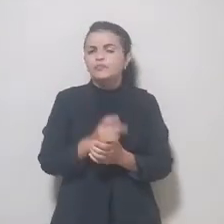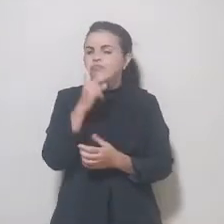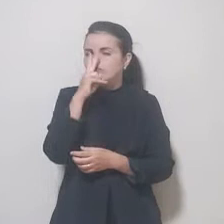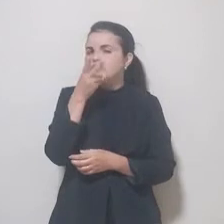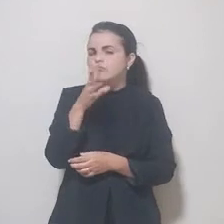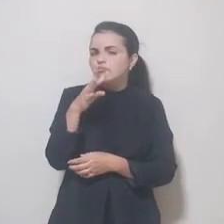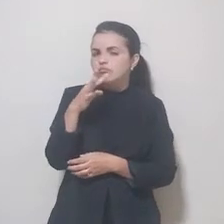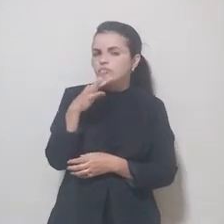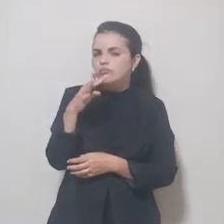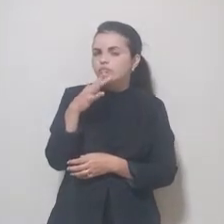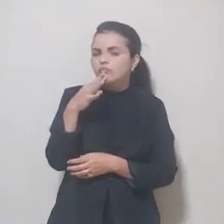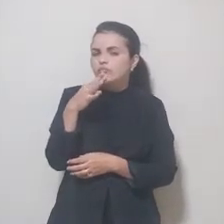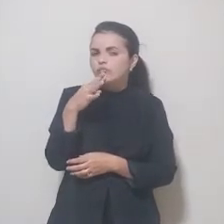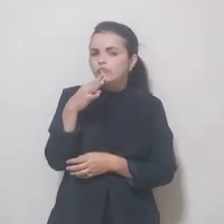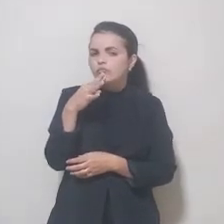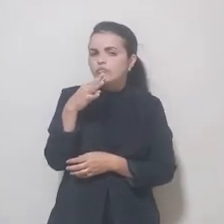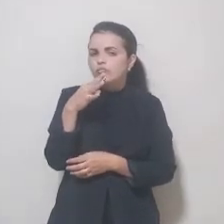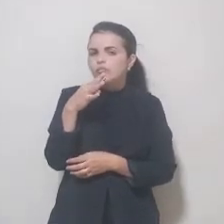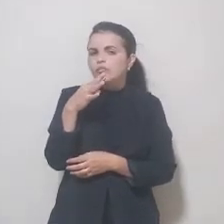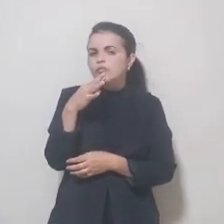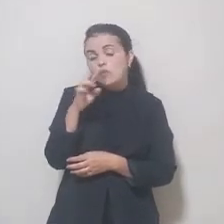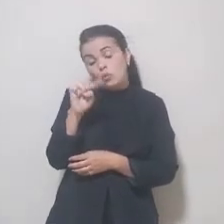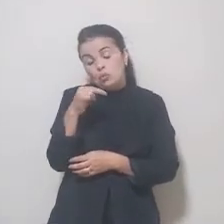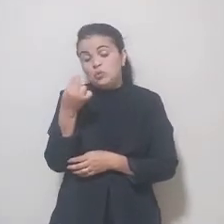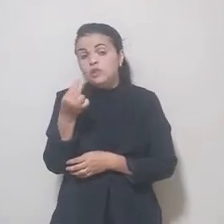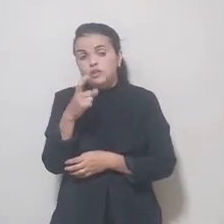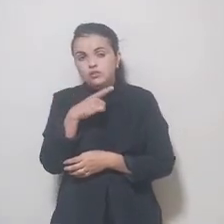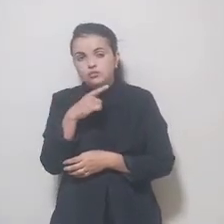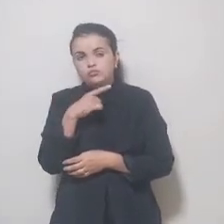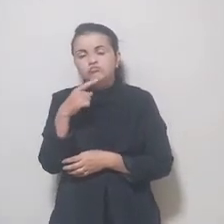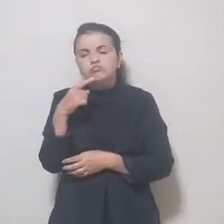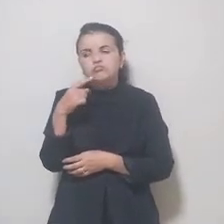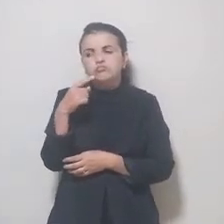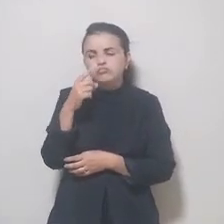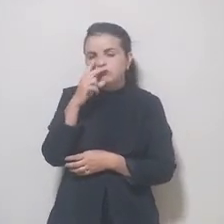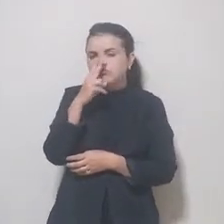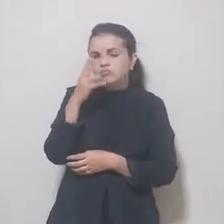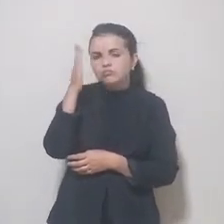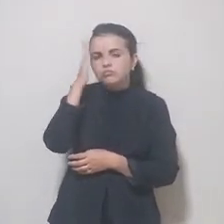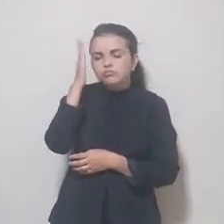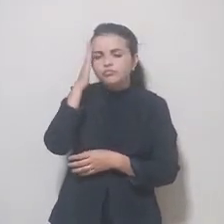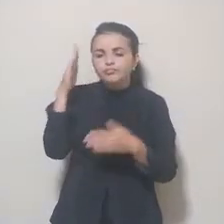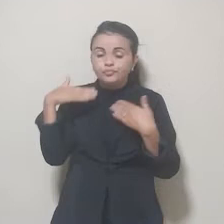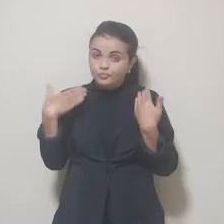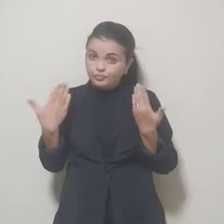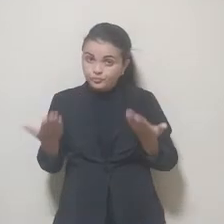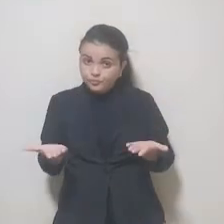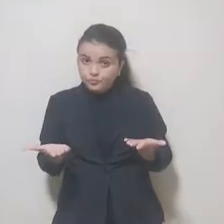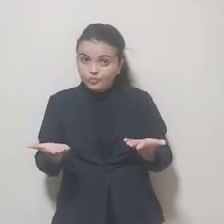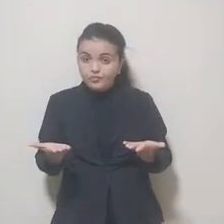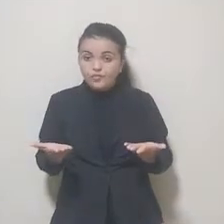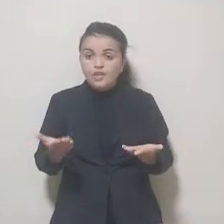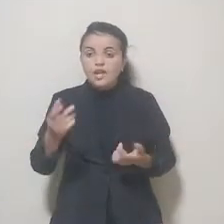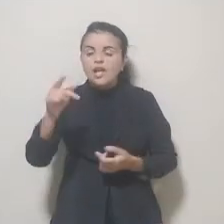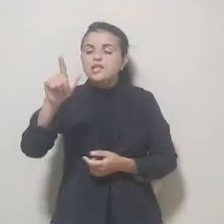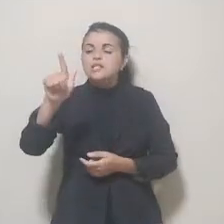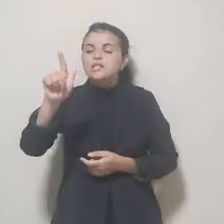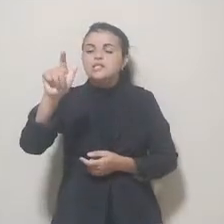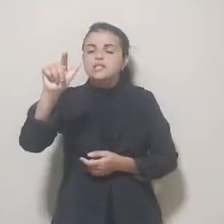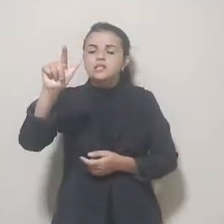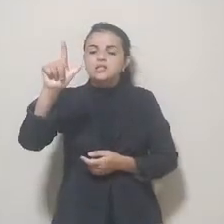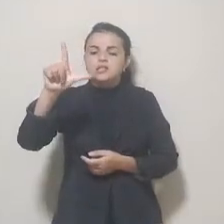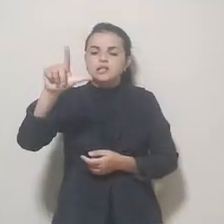conhecer não, eu acho que vocês já devem ter referências a respeito disso. Então, as glândulas